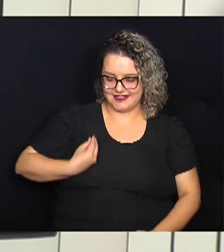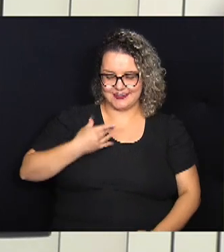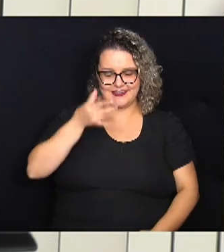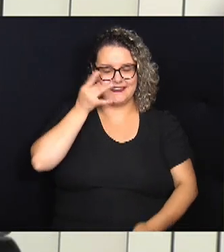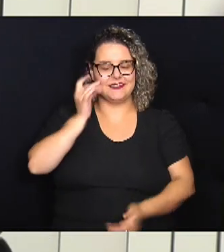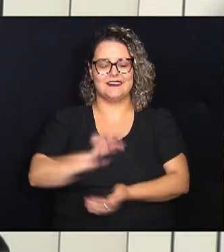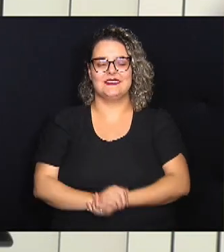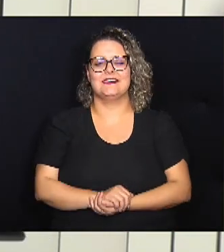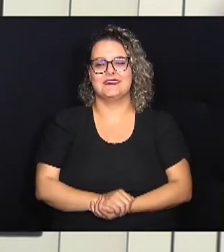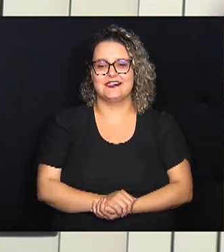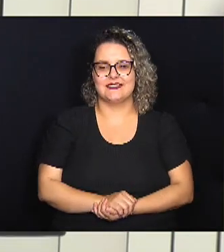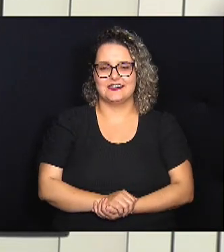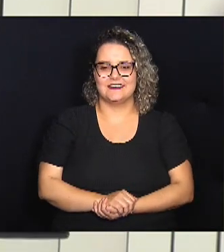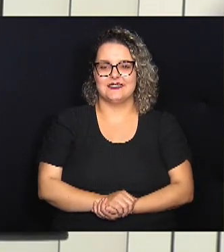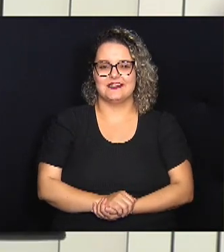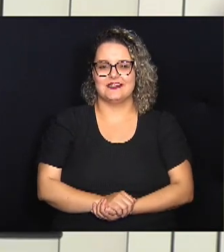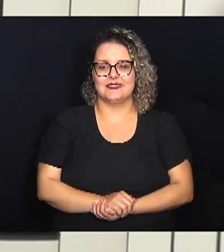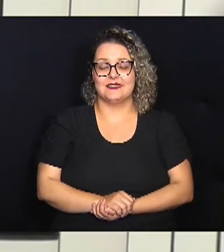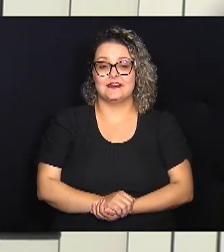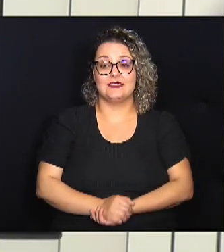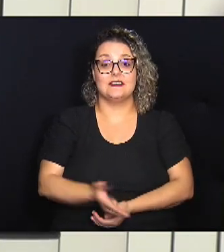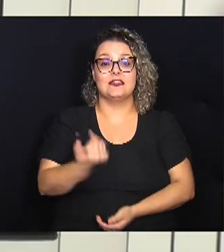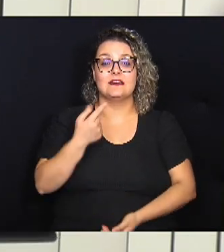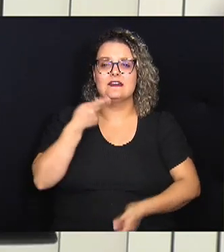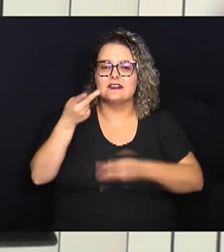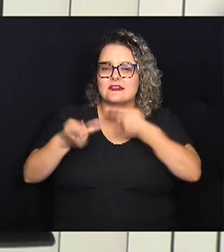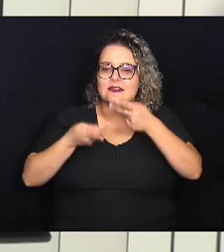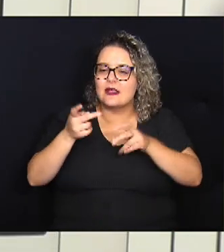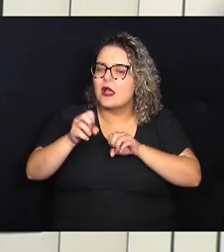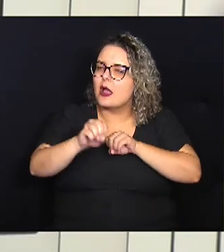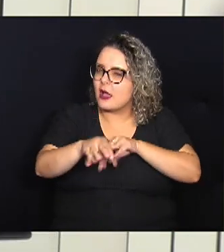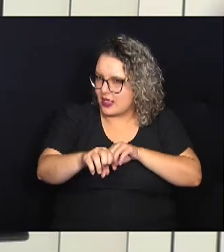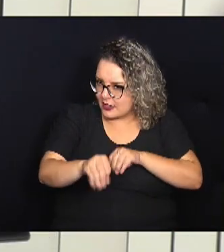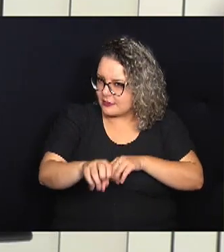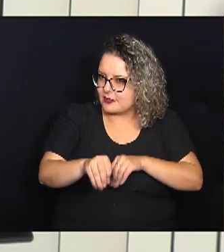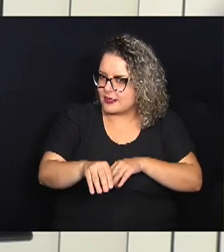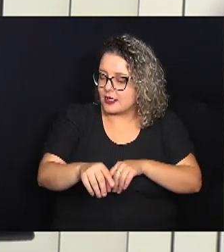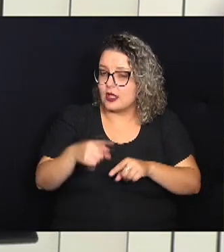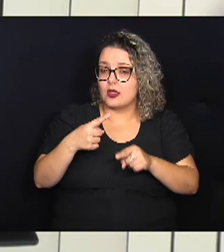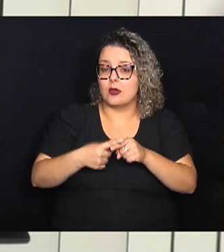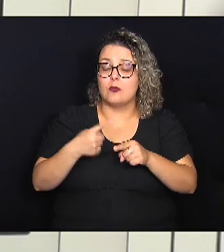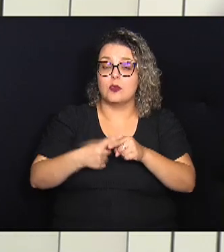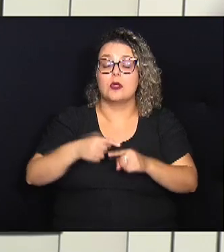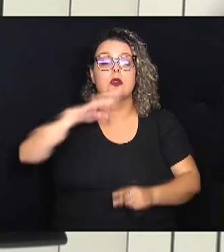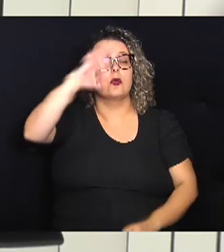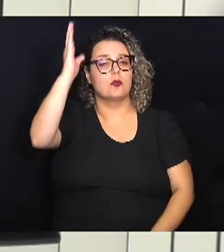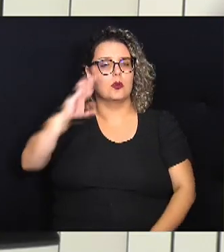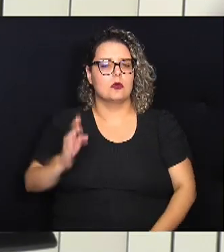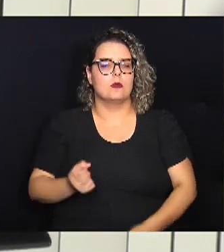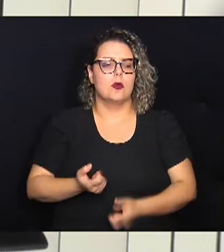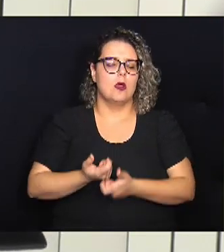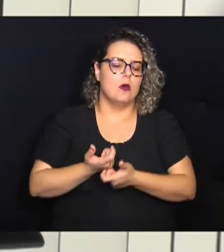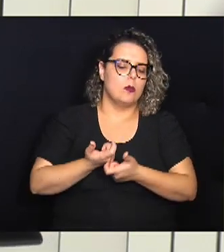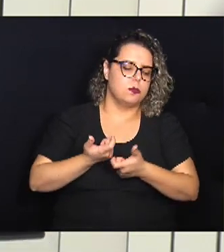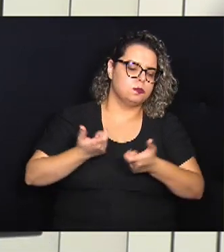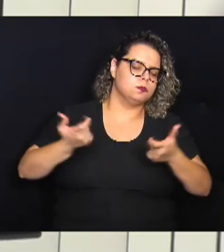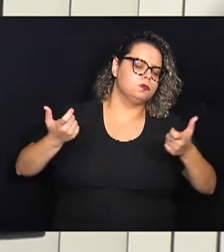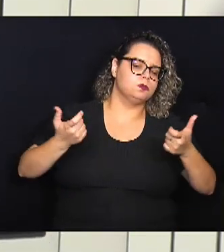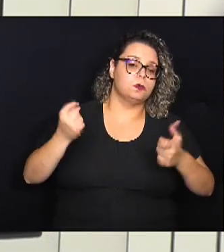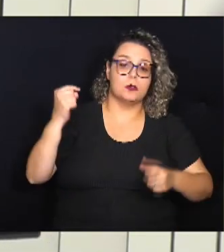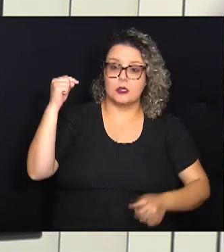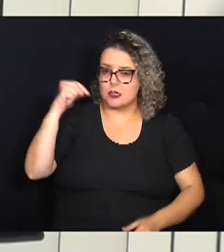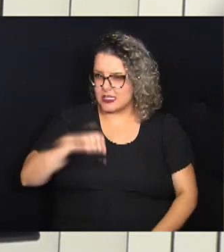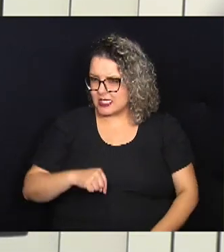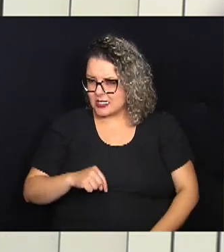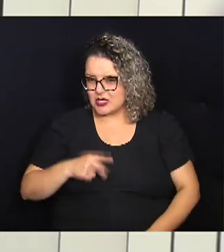vivo. Vamos falar então de educação, porque o Brasil é gigantesco e por aqui